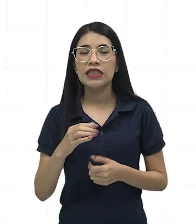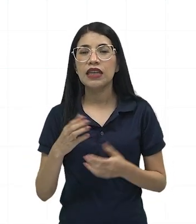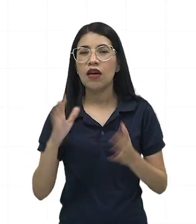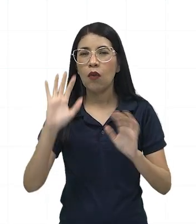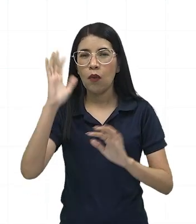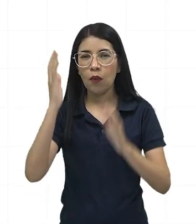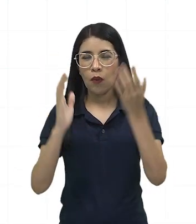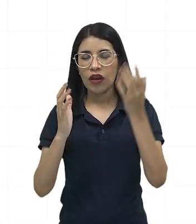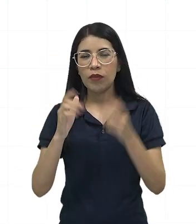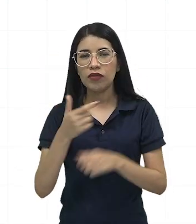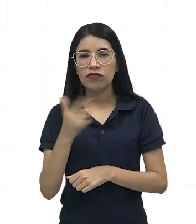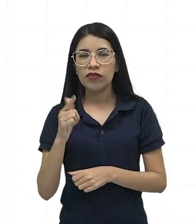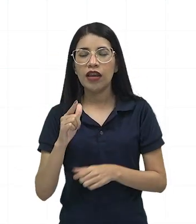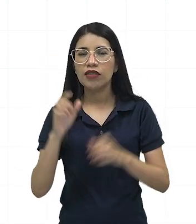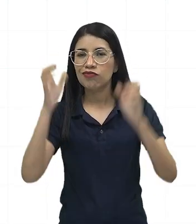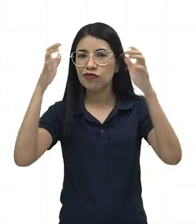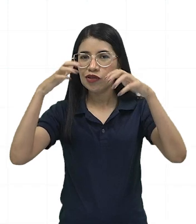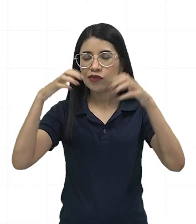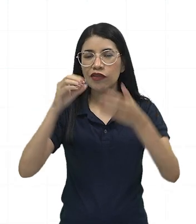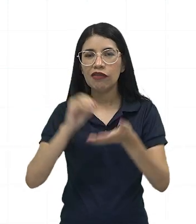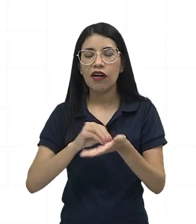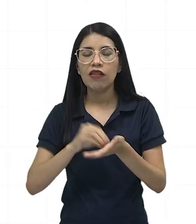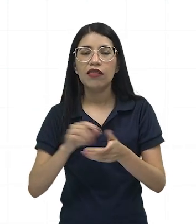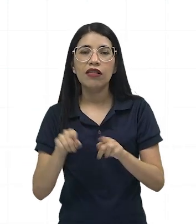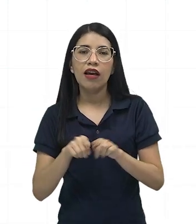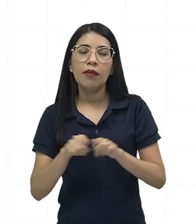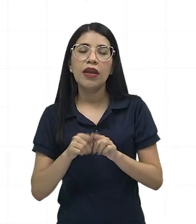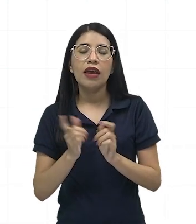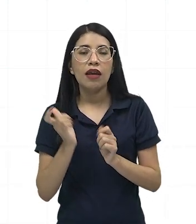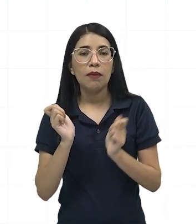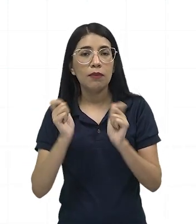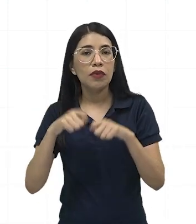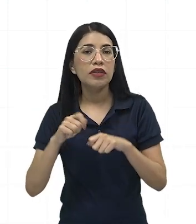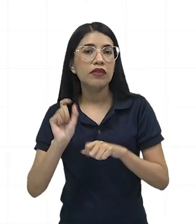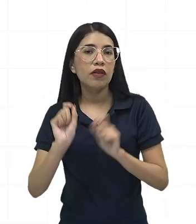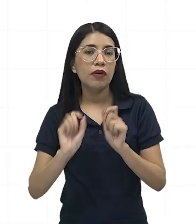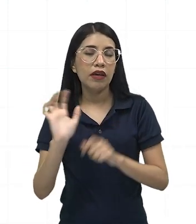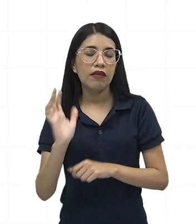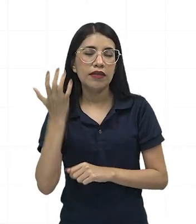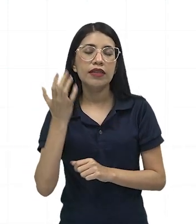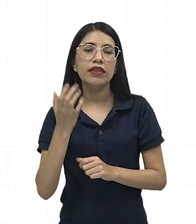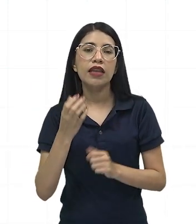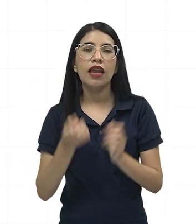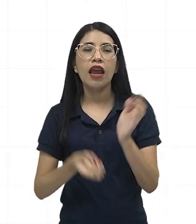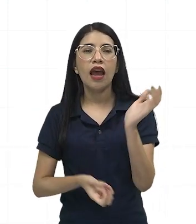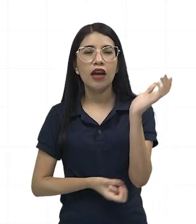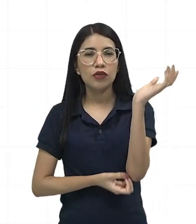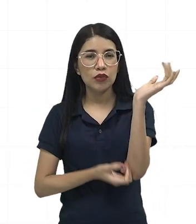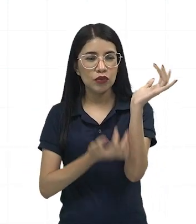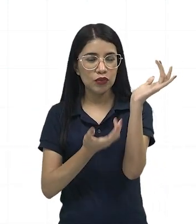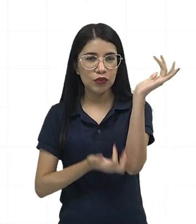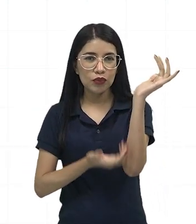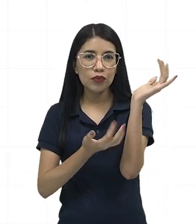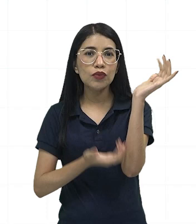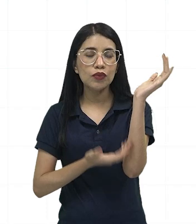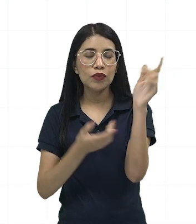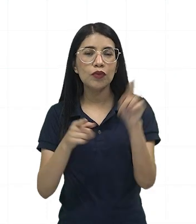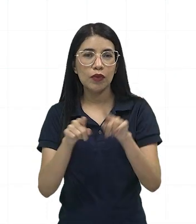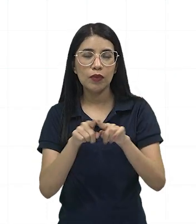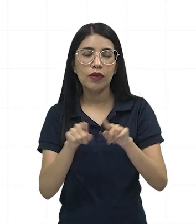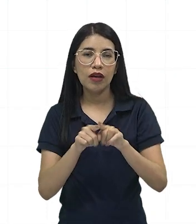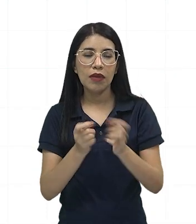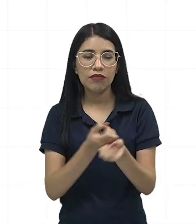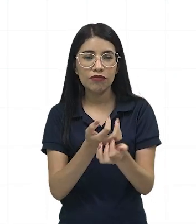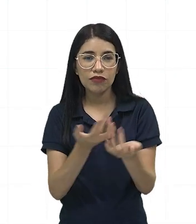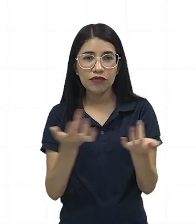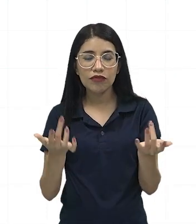gente não tem chuva, existe esse aumento na probabilidade de incêndios